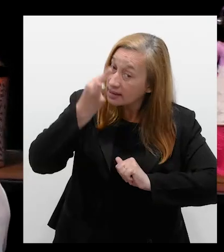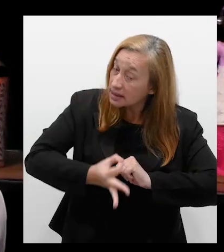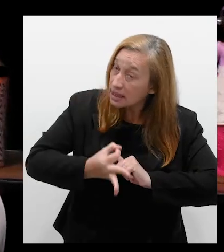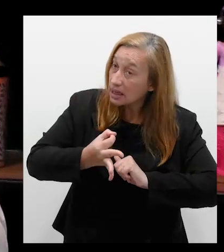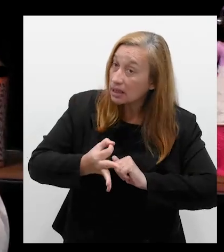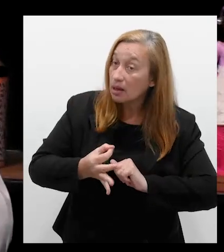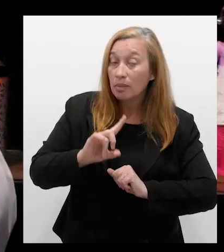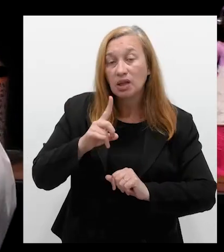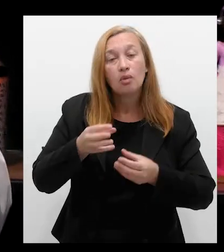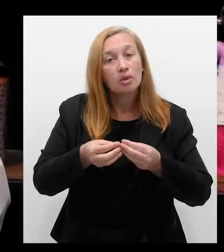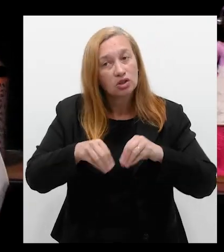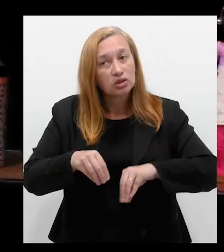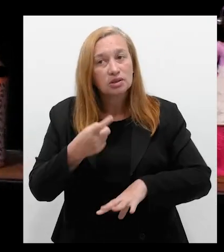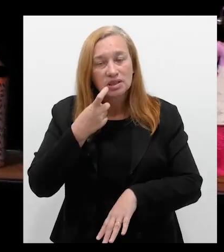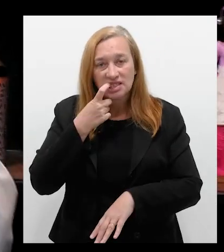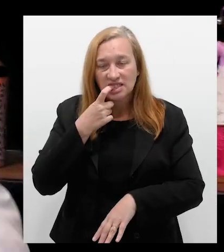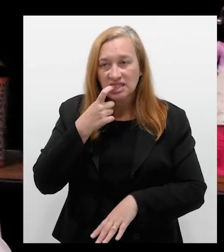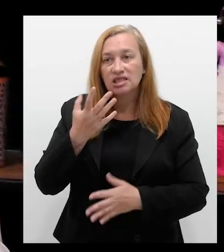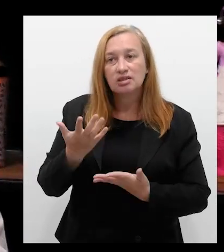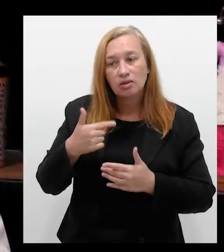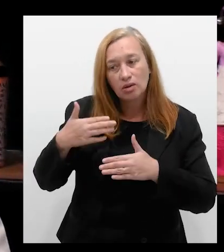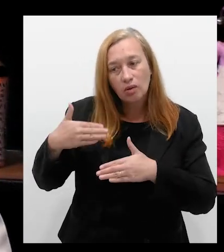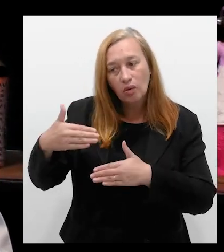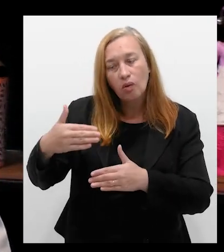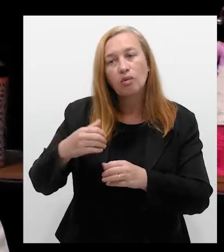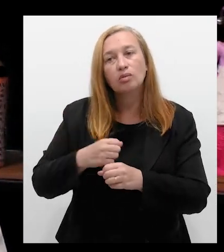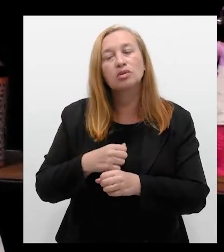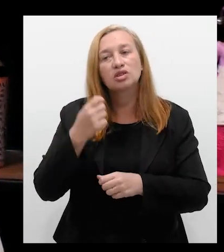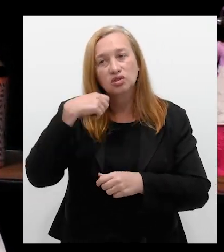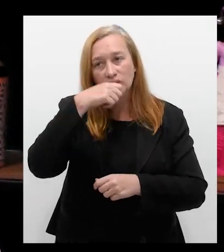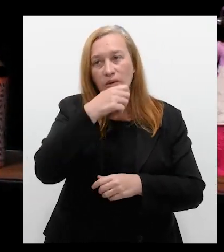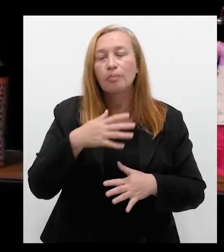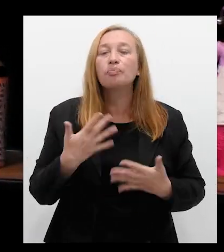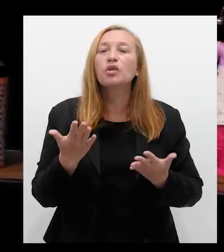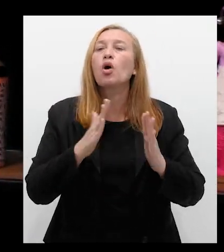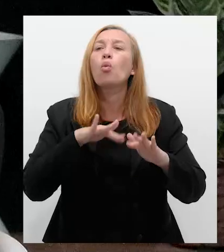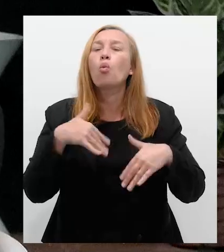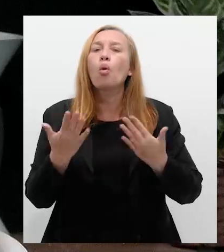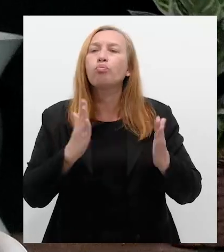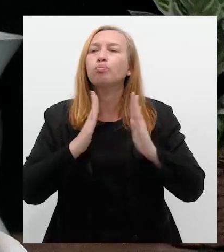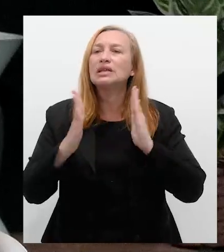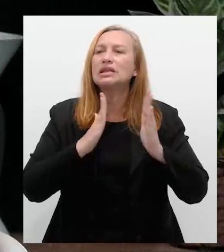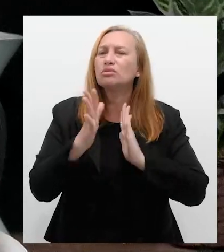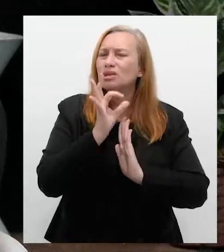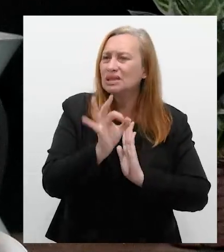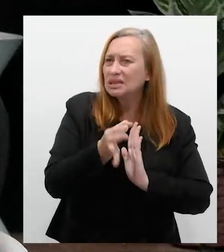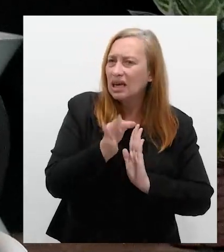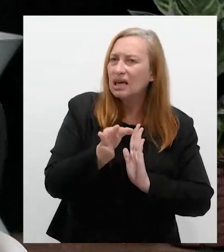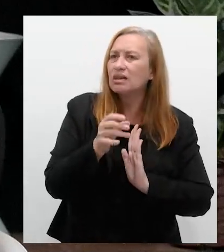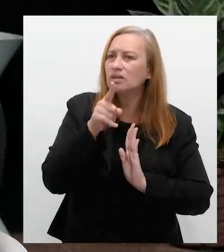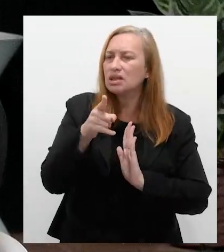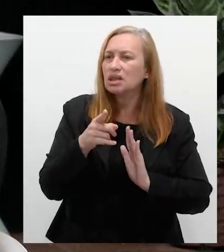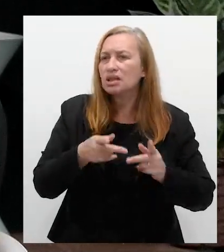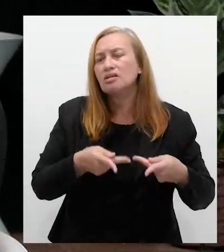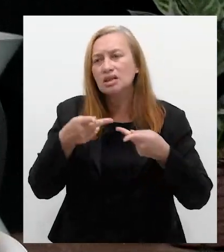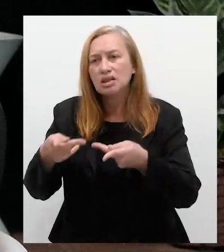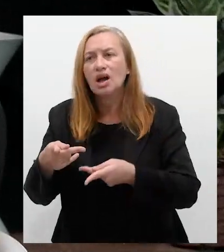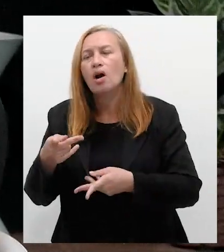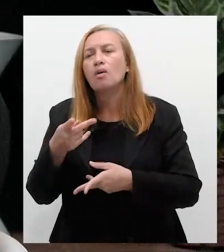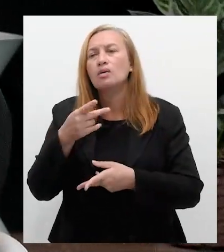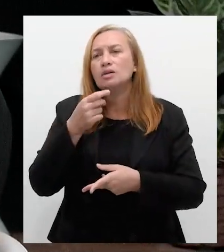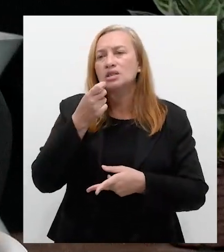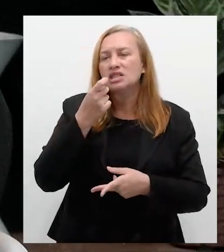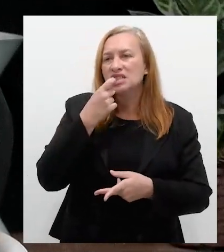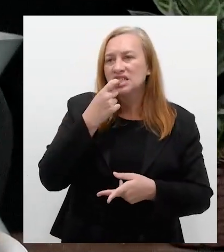correta para você não prejudicar o seu dente ao longo dessa escovação. Qual é o período necessário, né, que você deve frequentar o